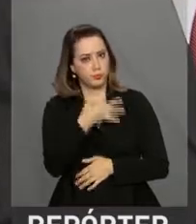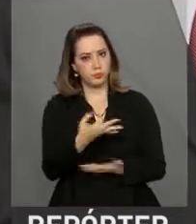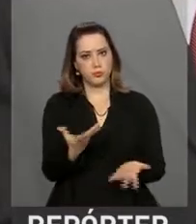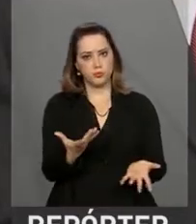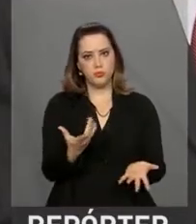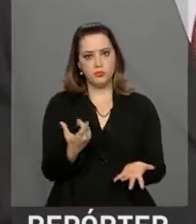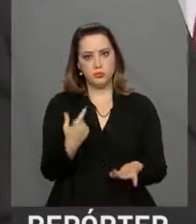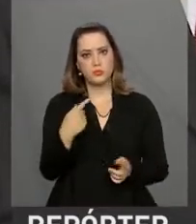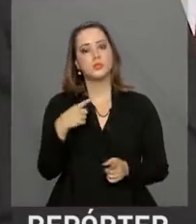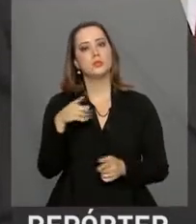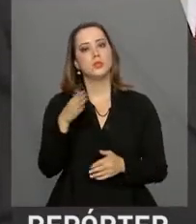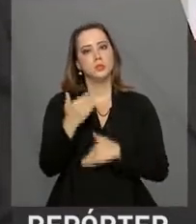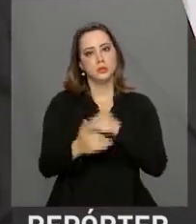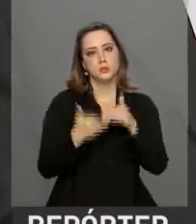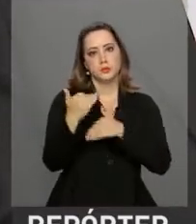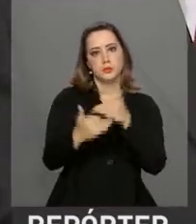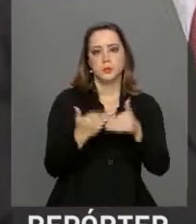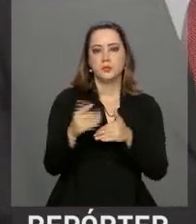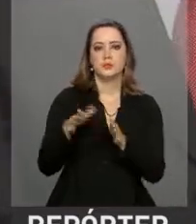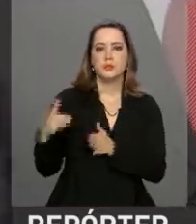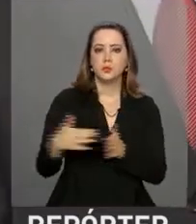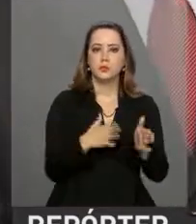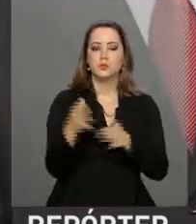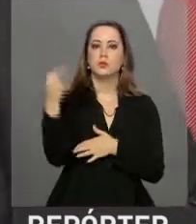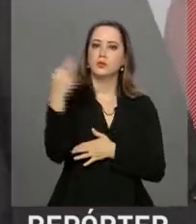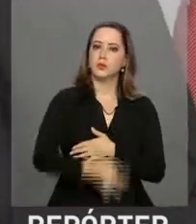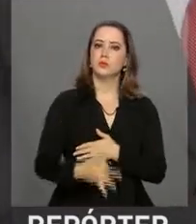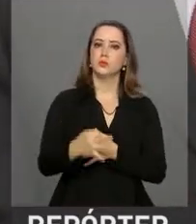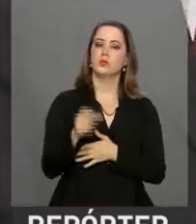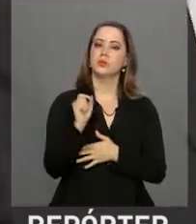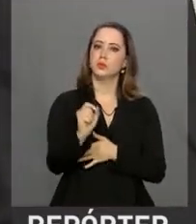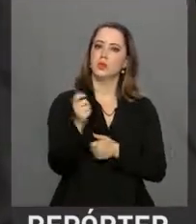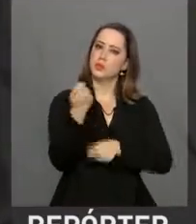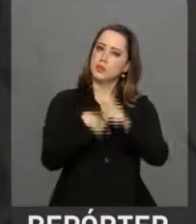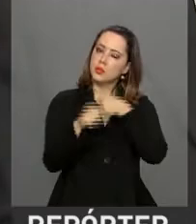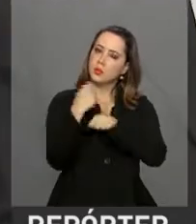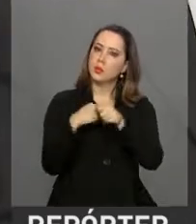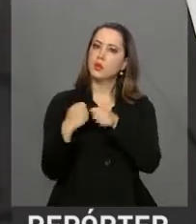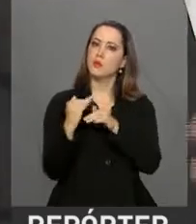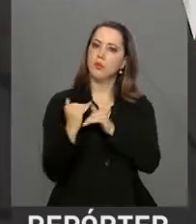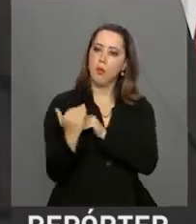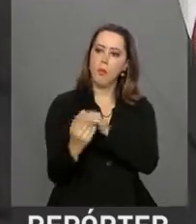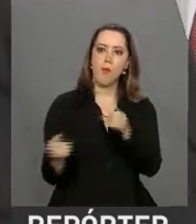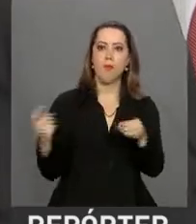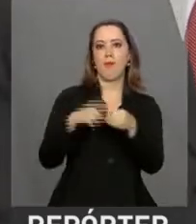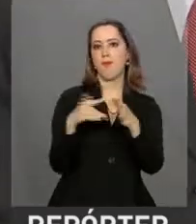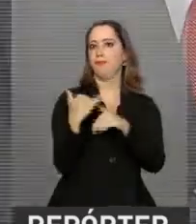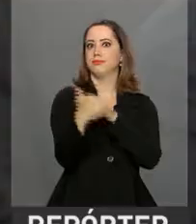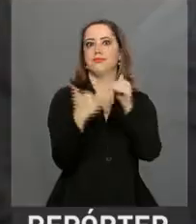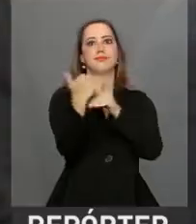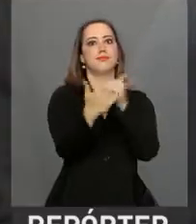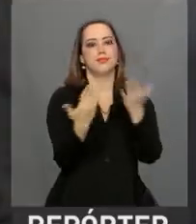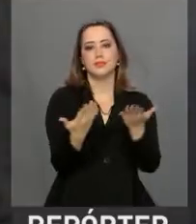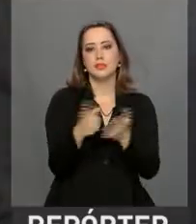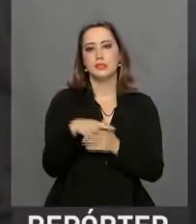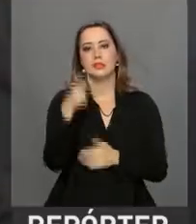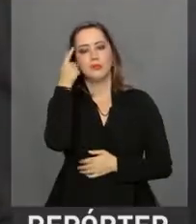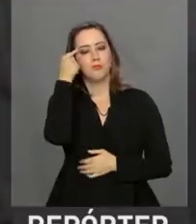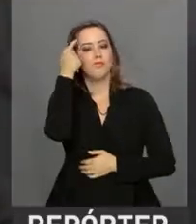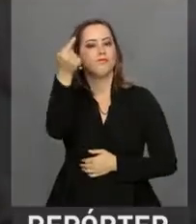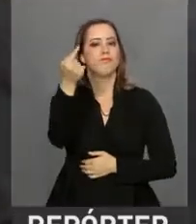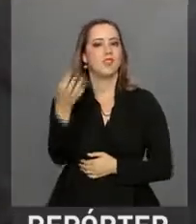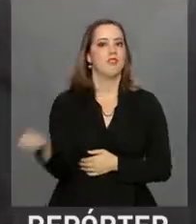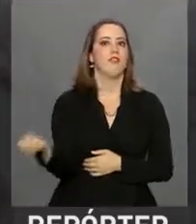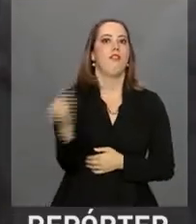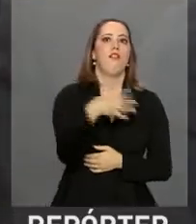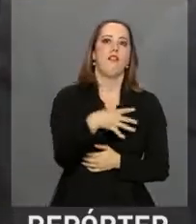estamos tomando o caminho correto a economia com deus - merege o jogo está se recuperando basta ler os jornais a idéia é renascer a